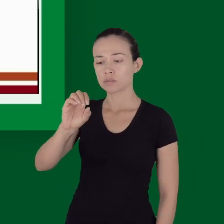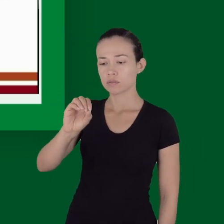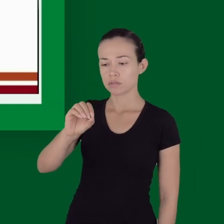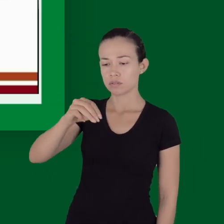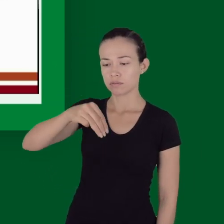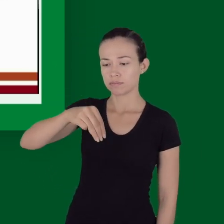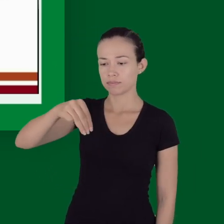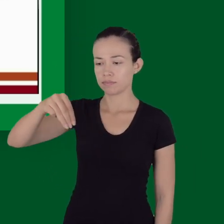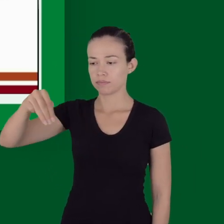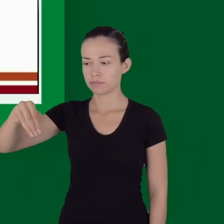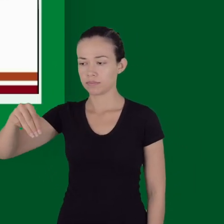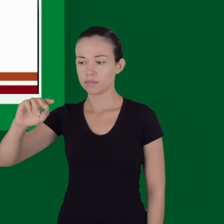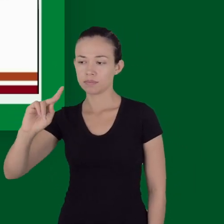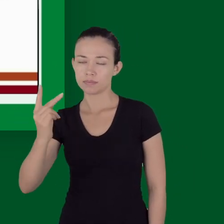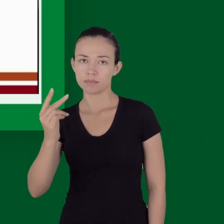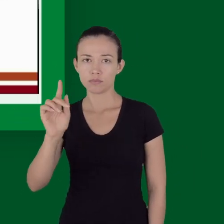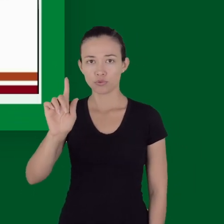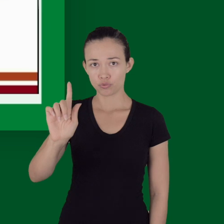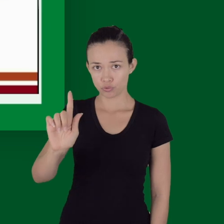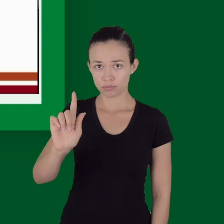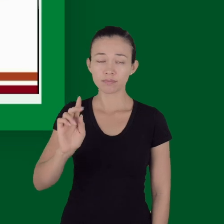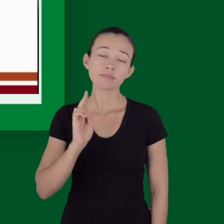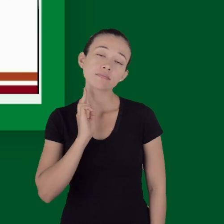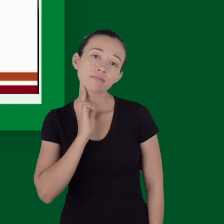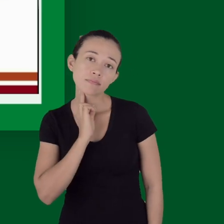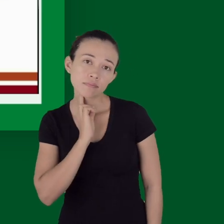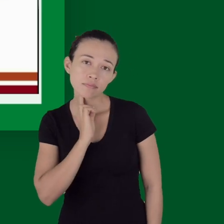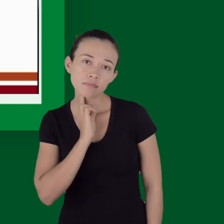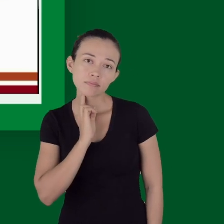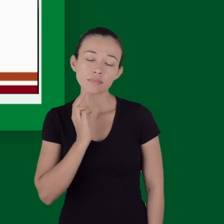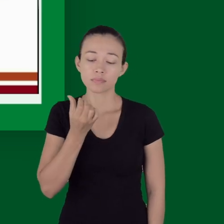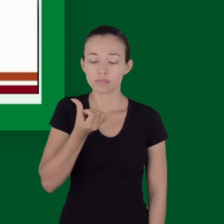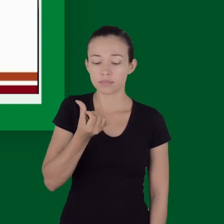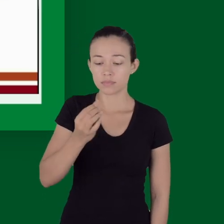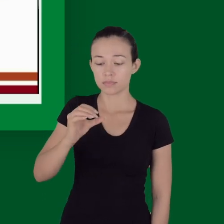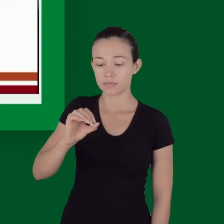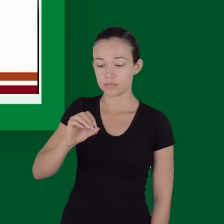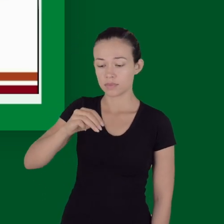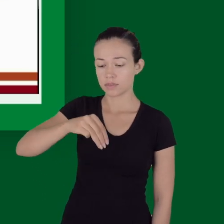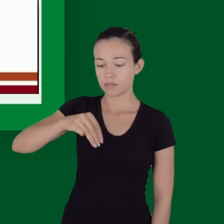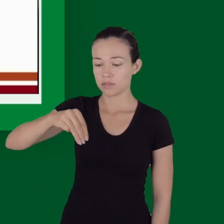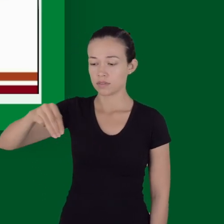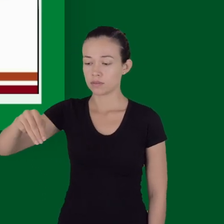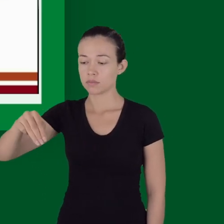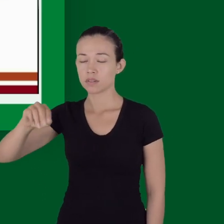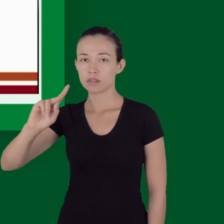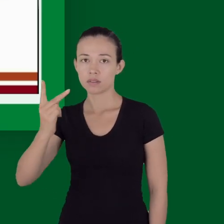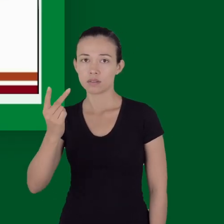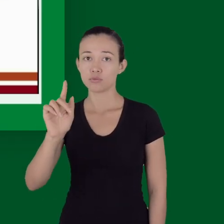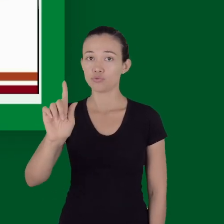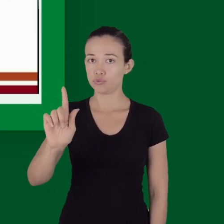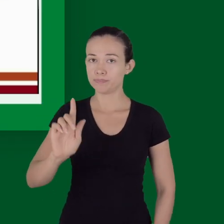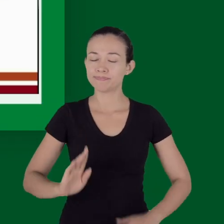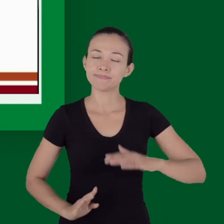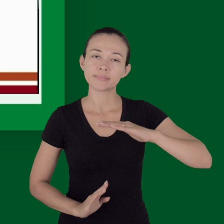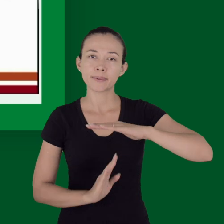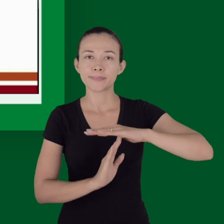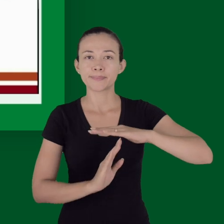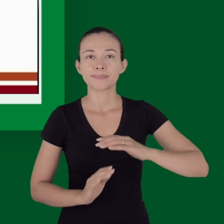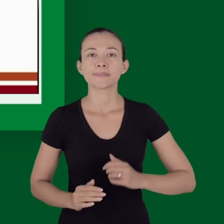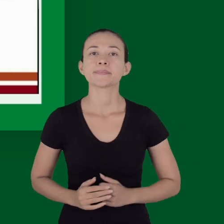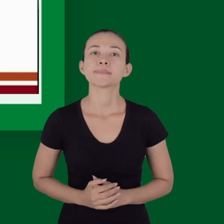uma pressão arterial sistólica de 70 MM de mercúrio e o puls carotídeo de até 60 MM de